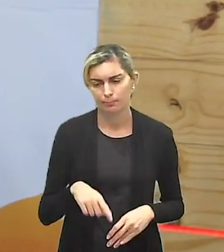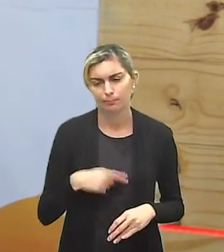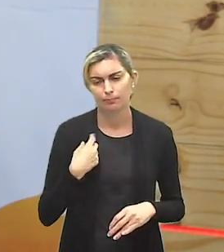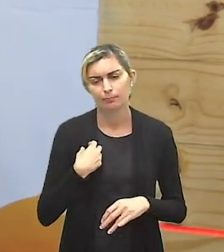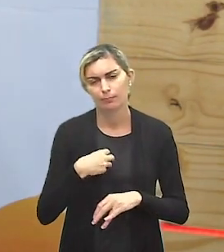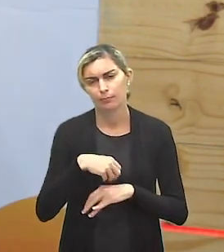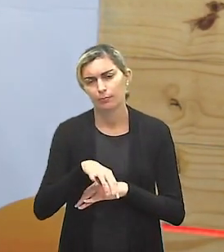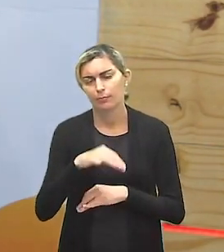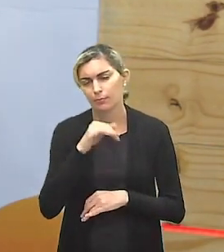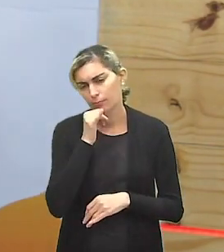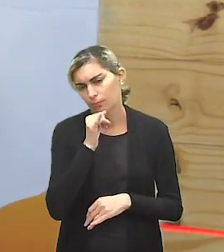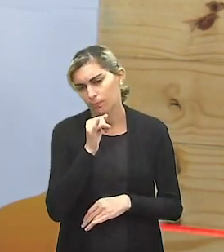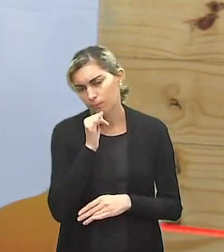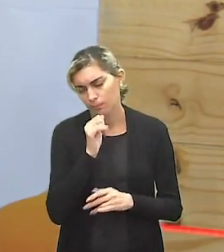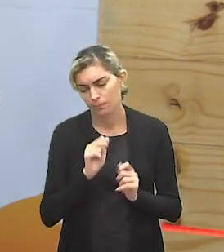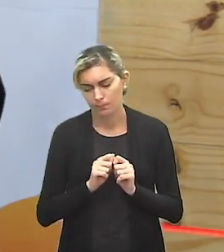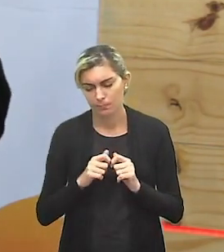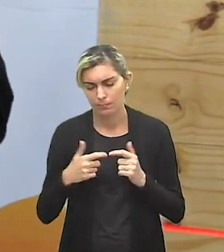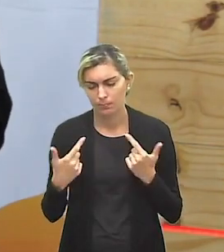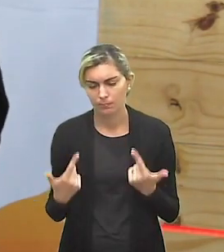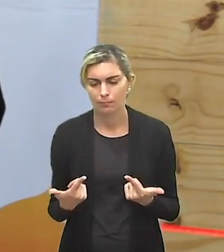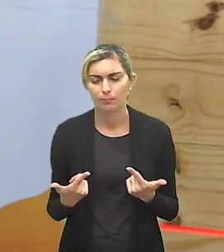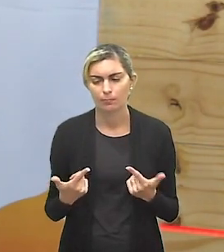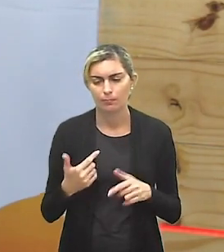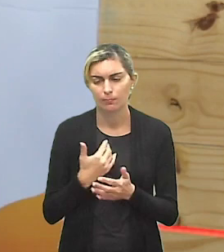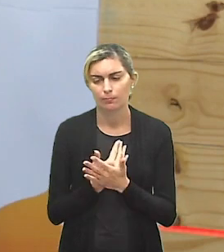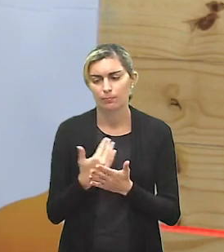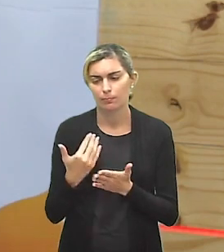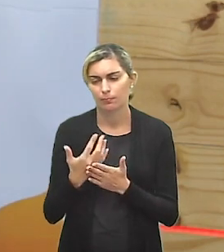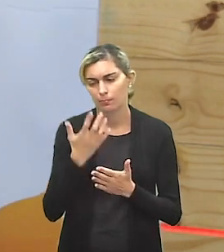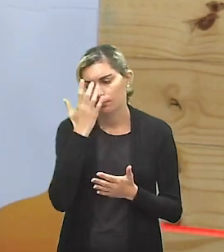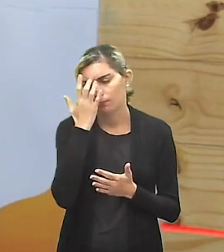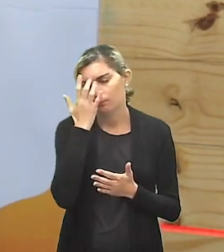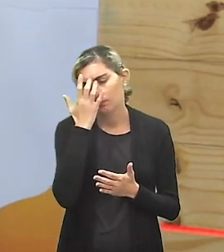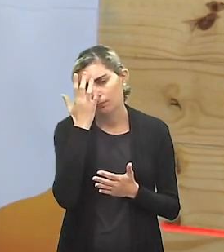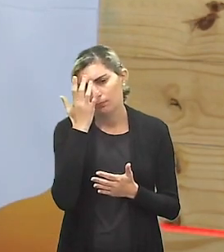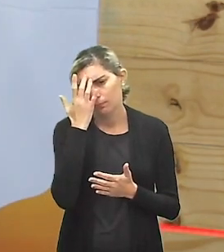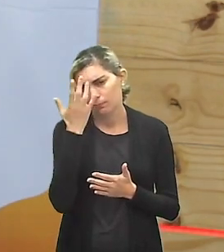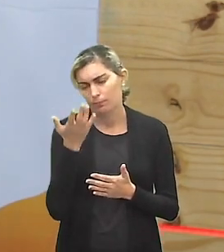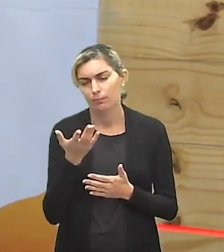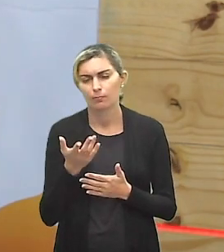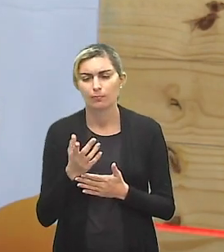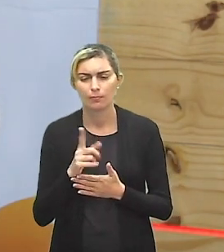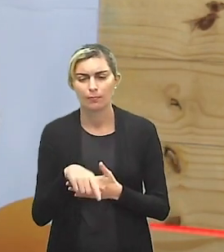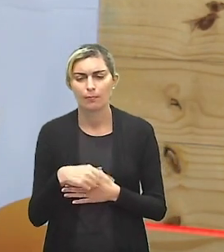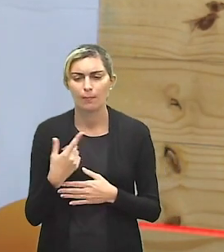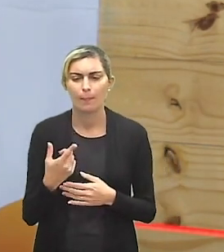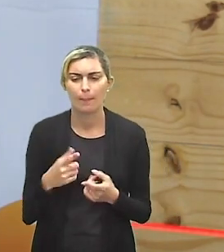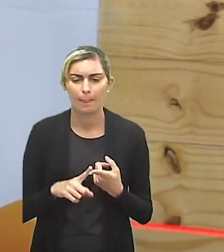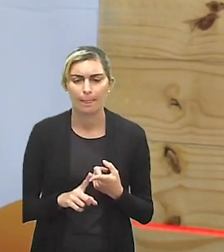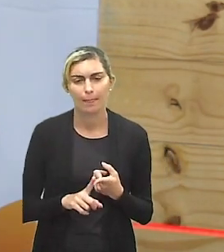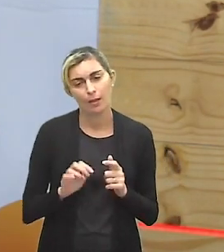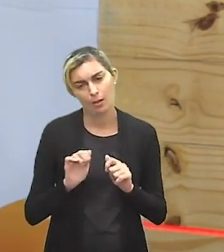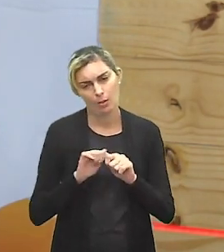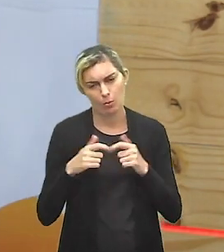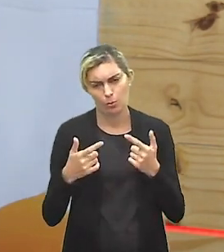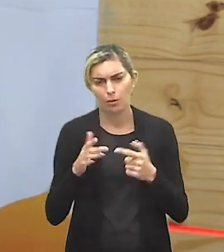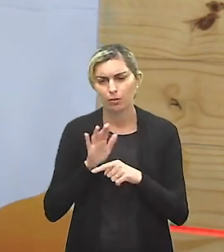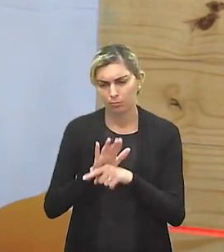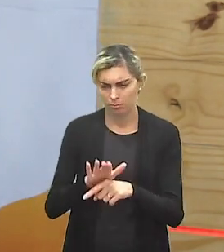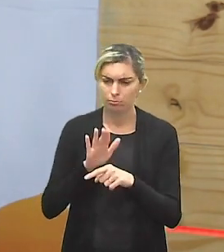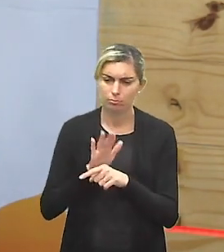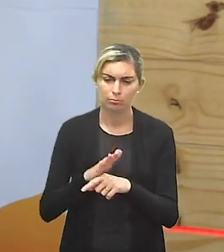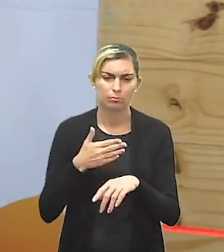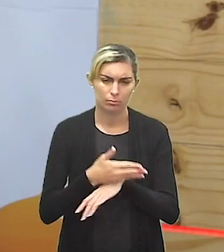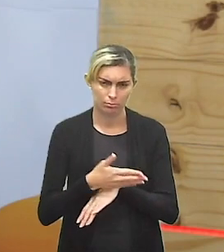Vamos dar um exemplo bem claro, para ficar mais claro esse tópico, do tácito e do explícito. Quando um colaborador entra